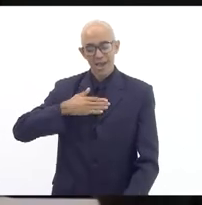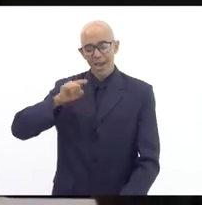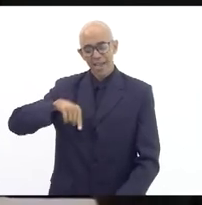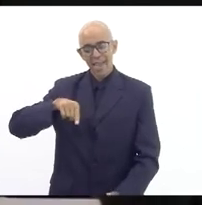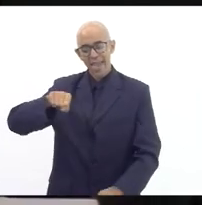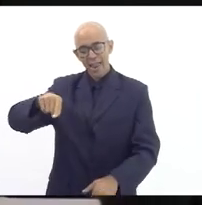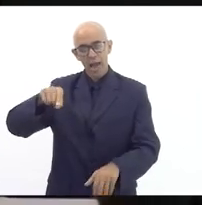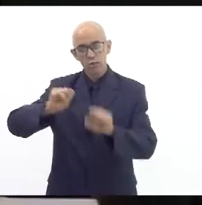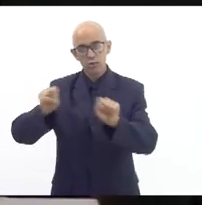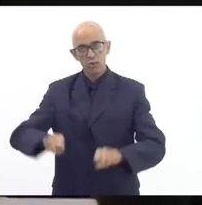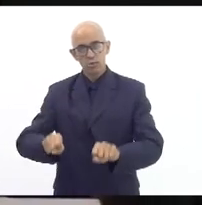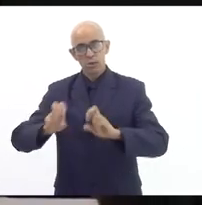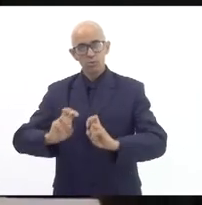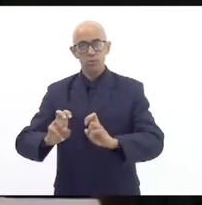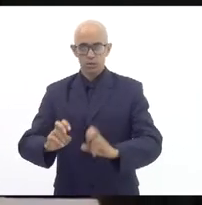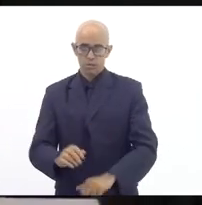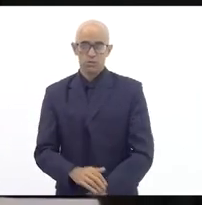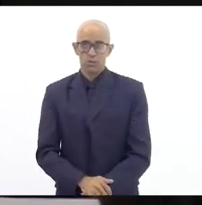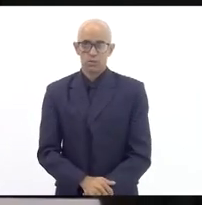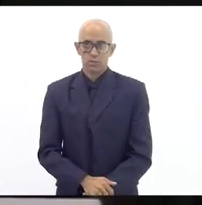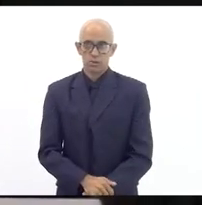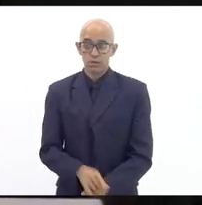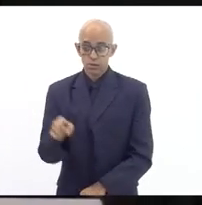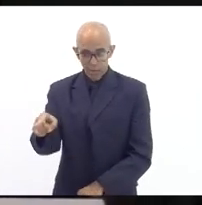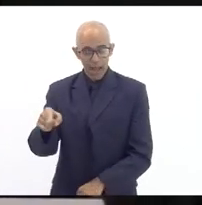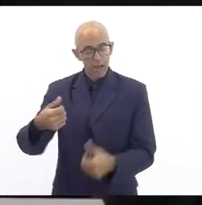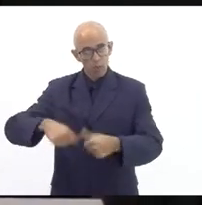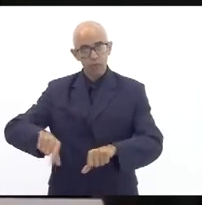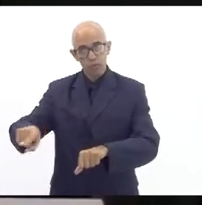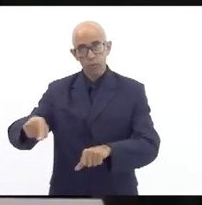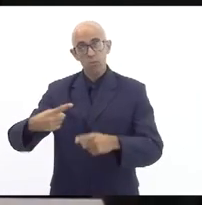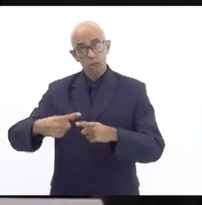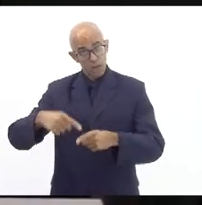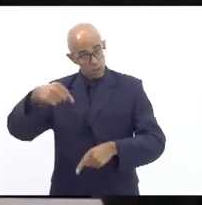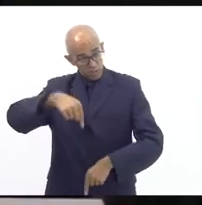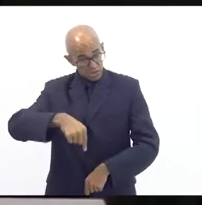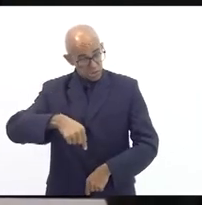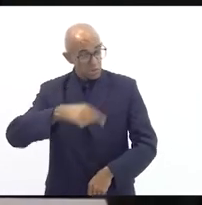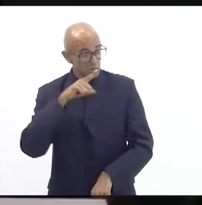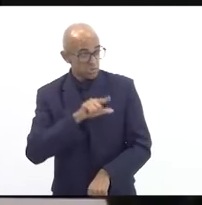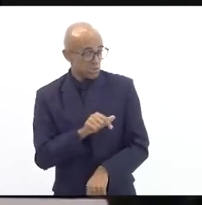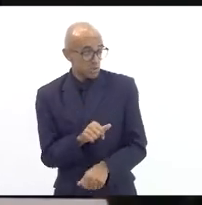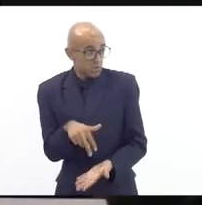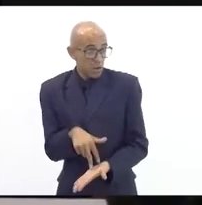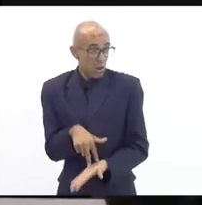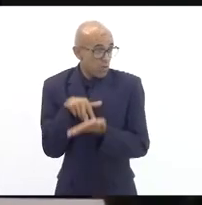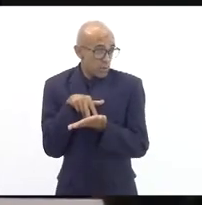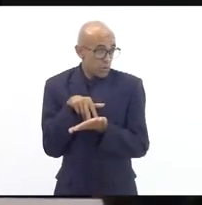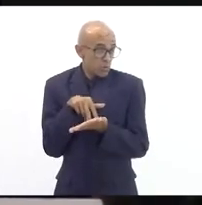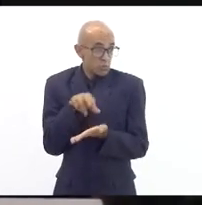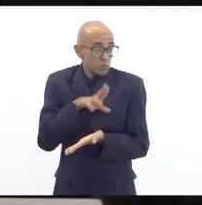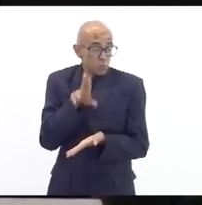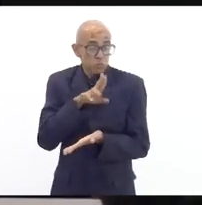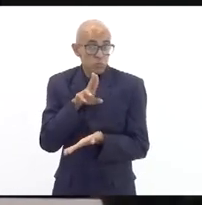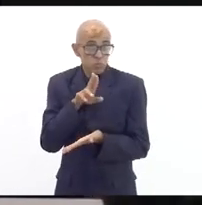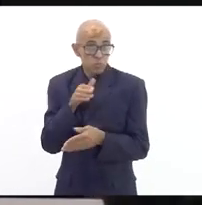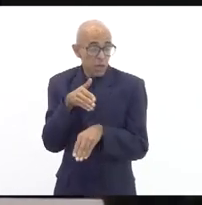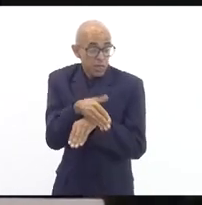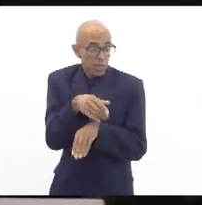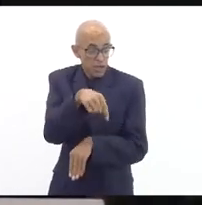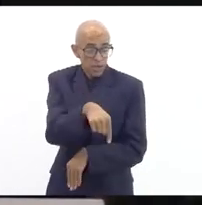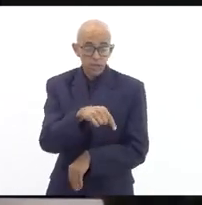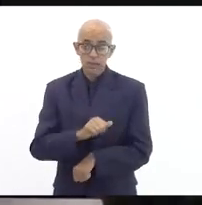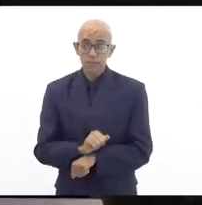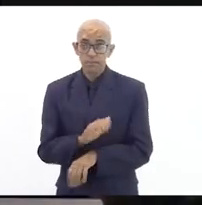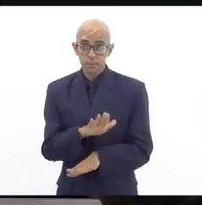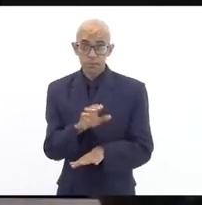torno deficiente. Porque aqui dentro eu não consigo. Aqui eu peguei o elevador, entrei até aqui. Agora,